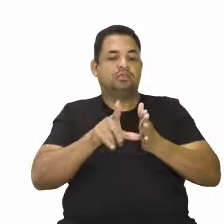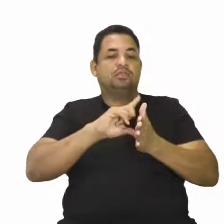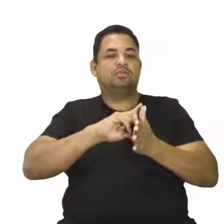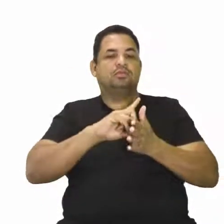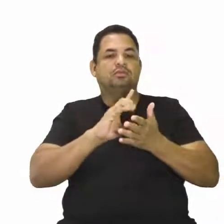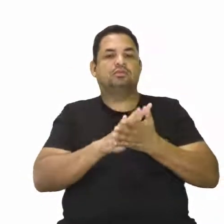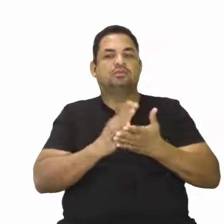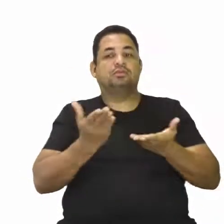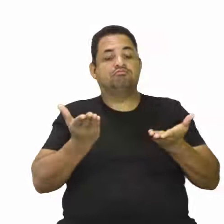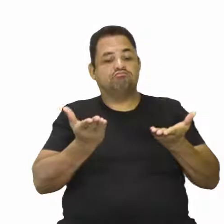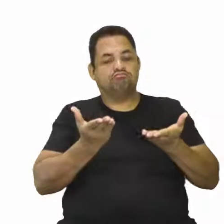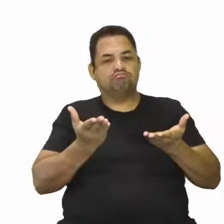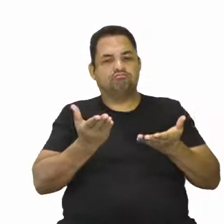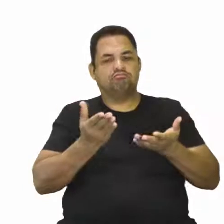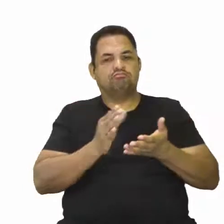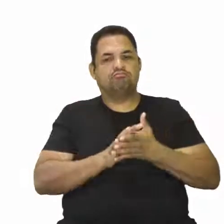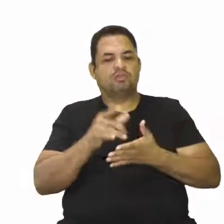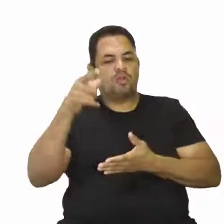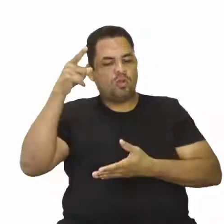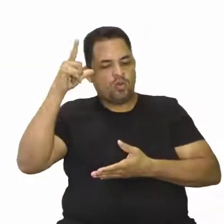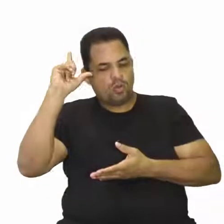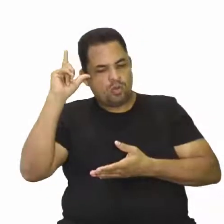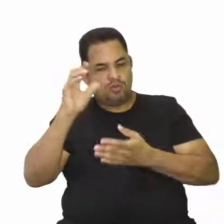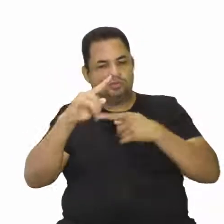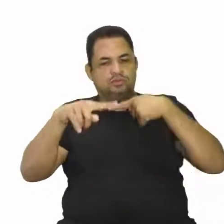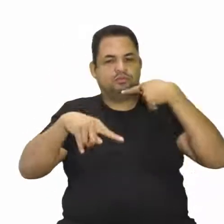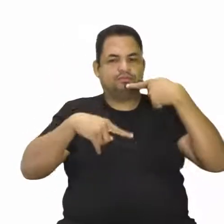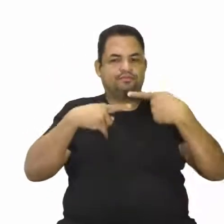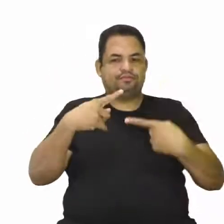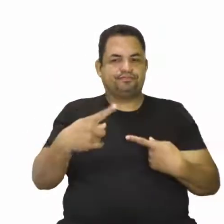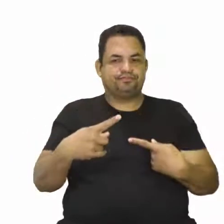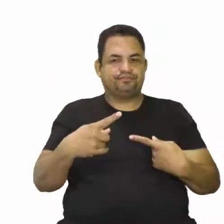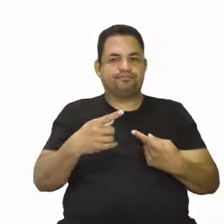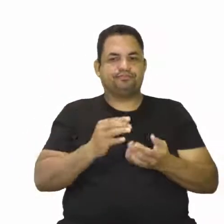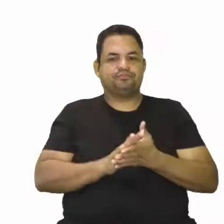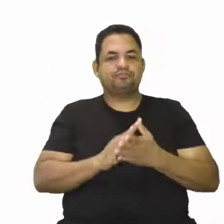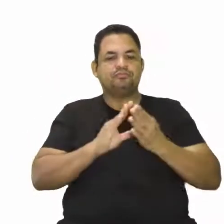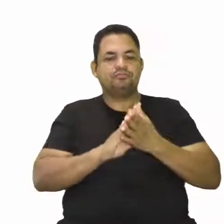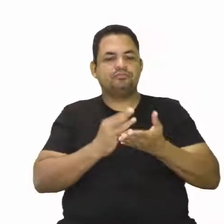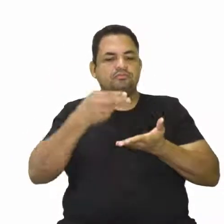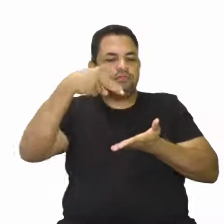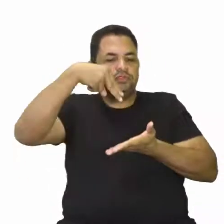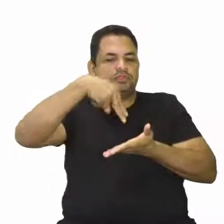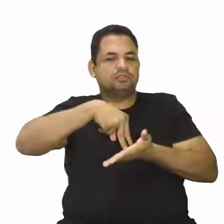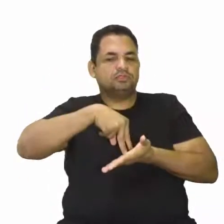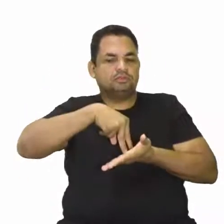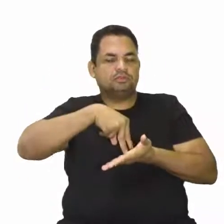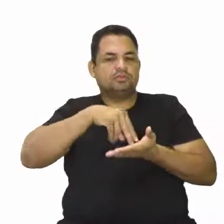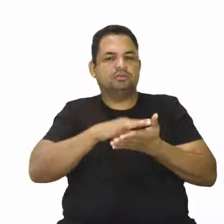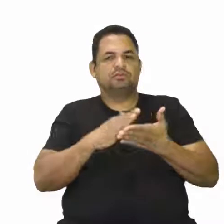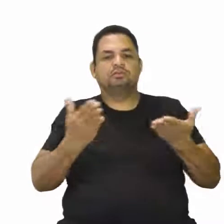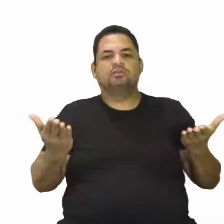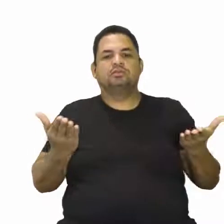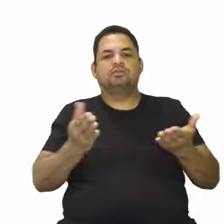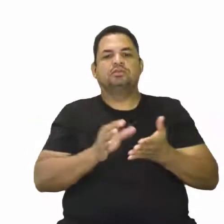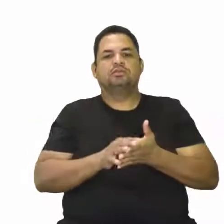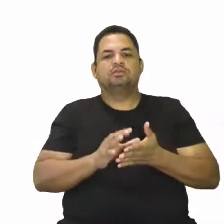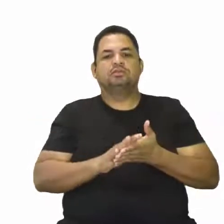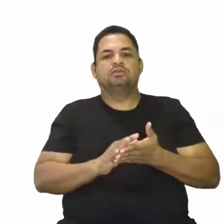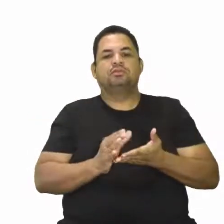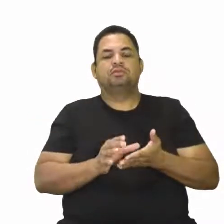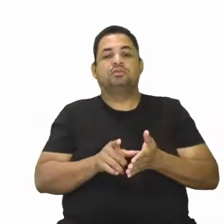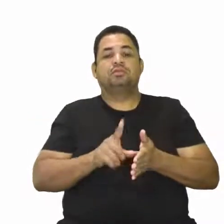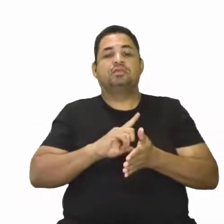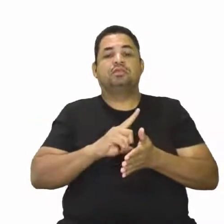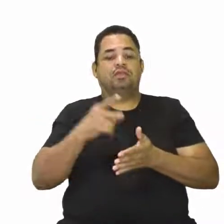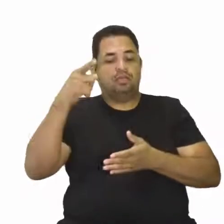antes, ainda, ontem, depois, cedo, ainda,